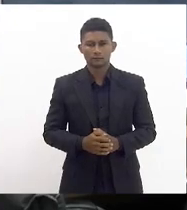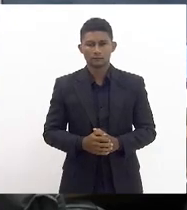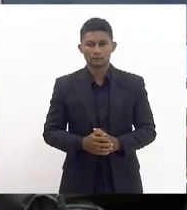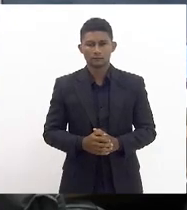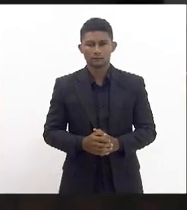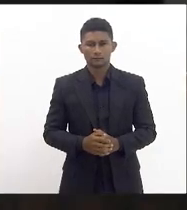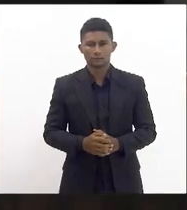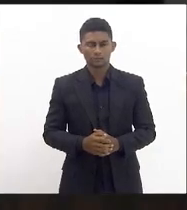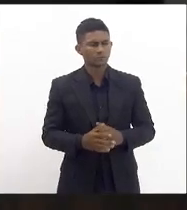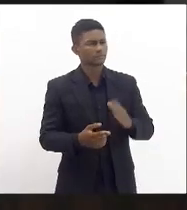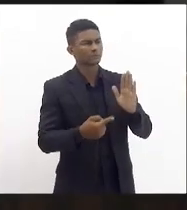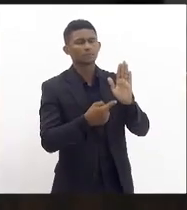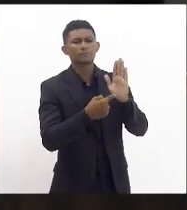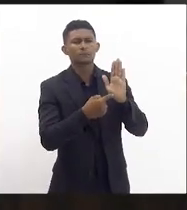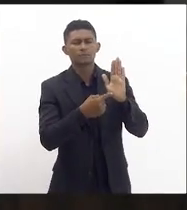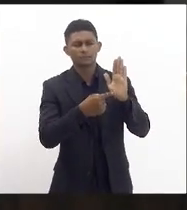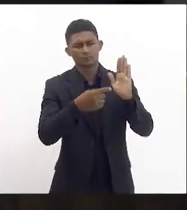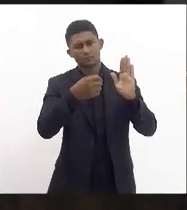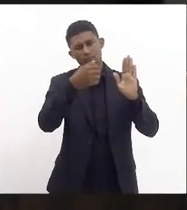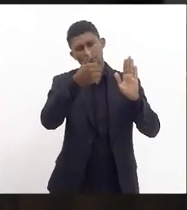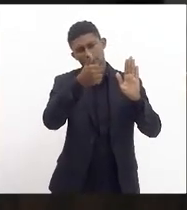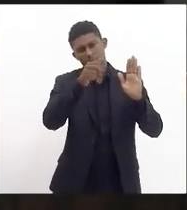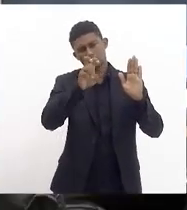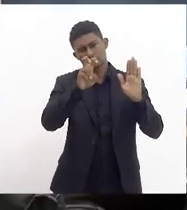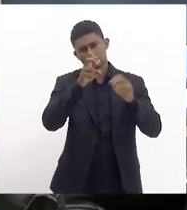É o 15 de 2019.